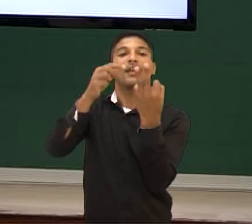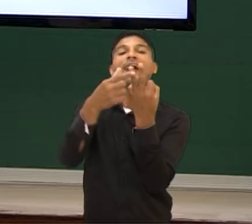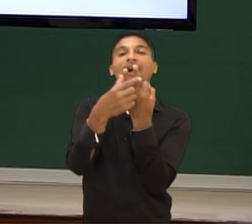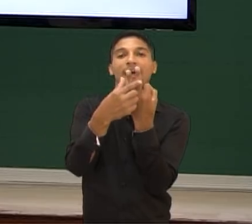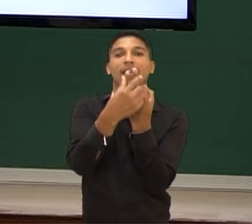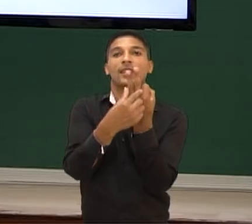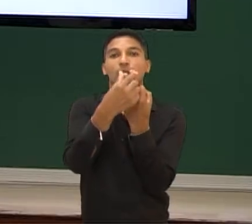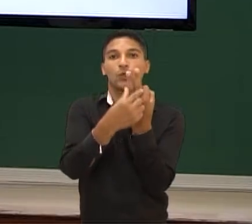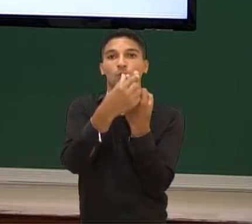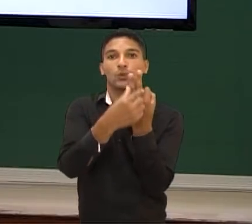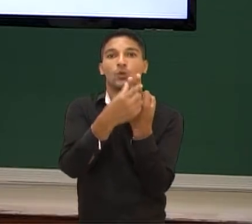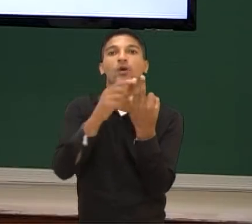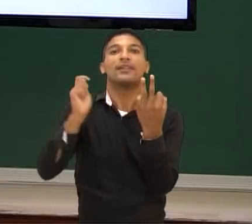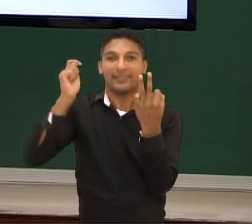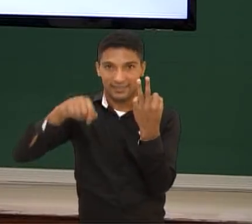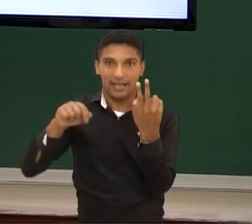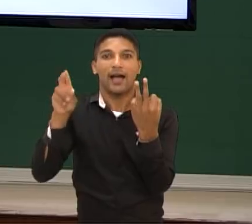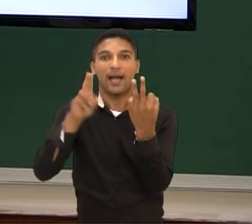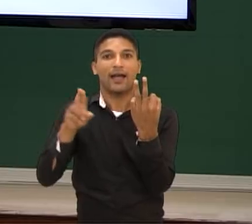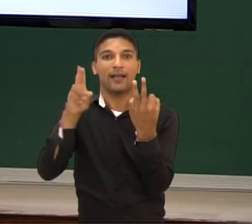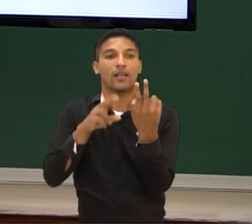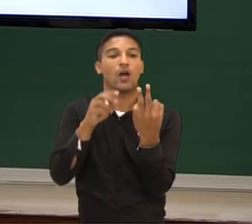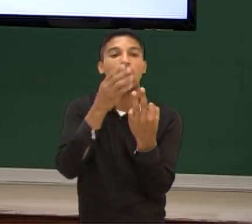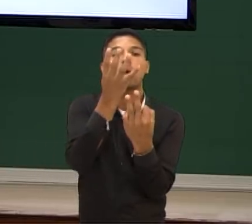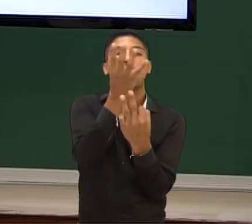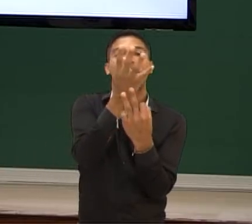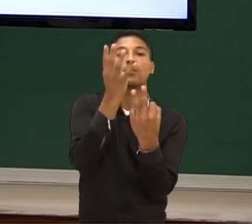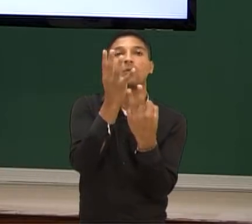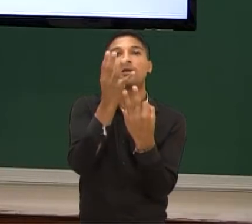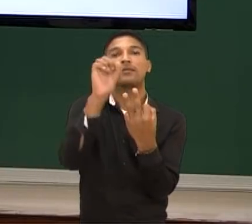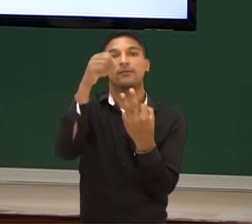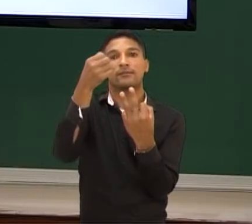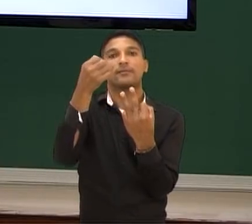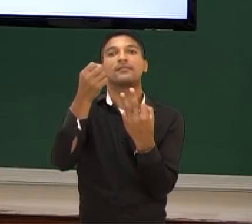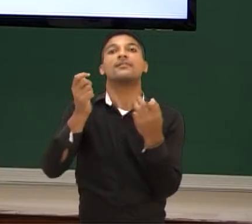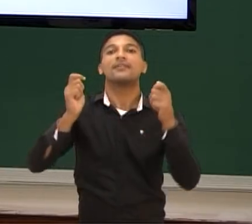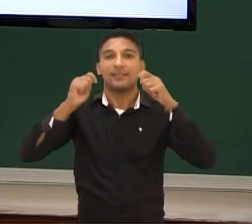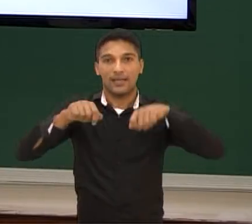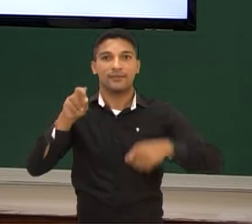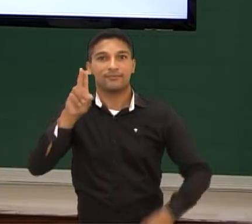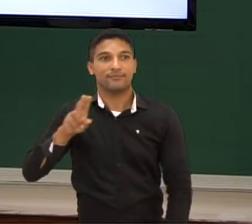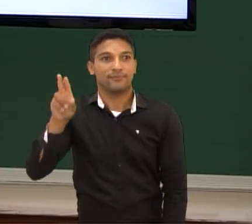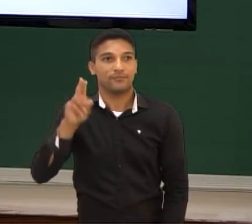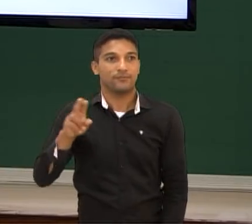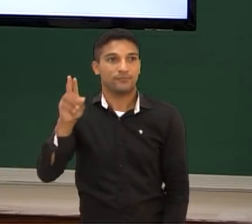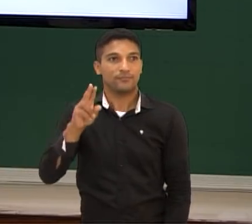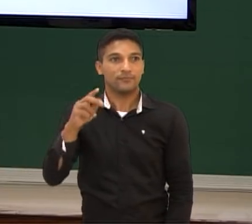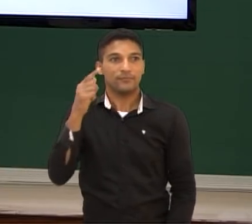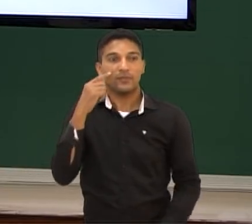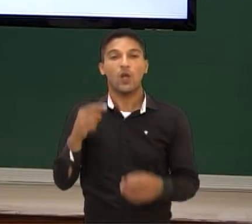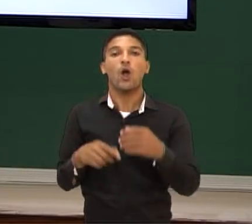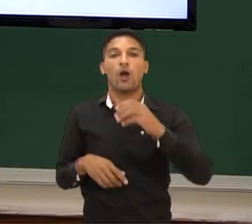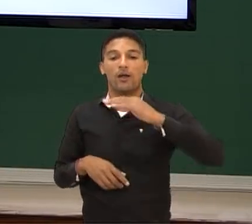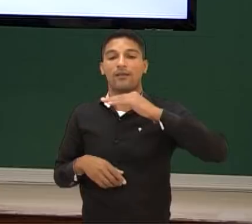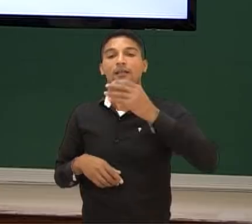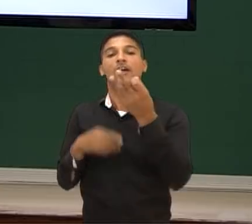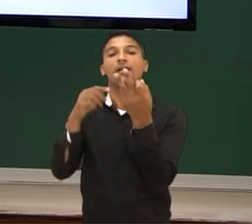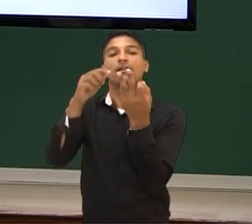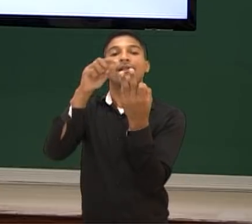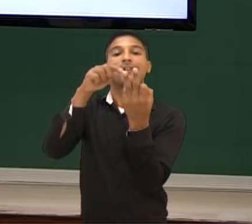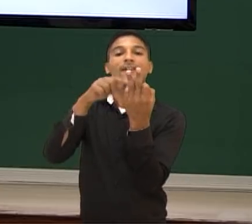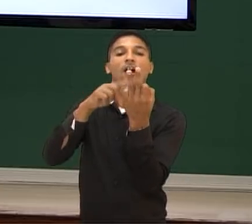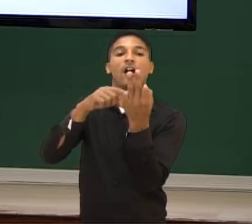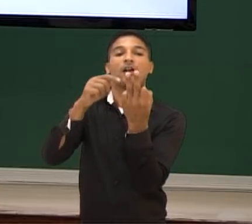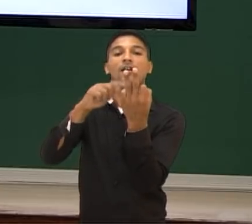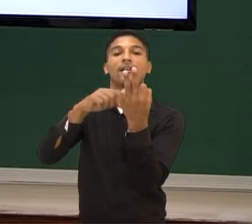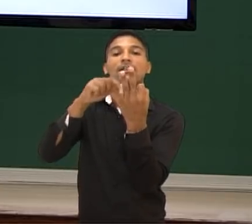com o desenho. E sem o desenho? 8 ovos, um total de 12 ovos. Simplificando a minha fração, qual